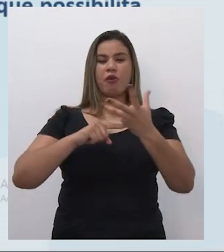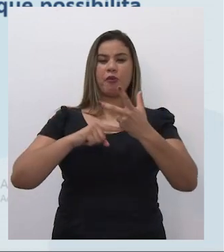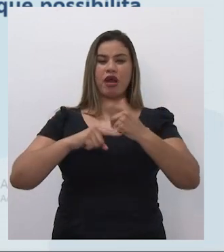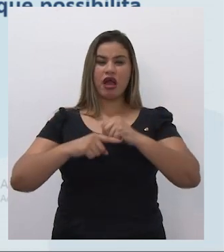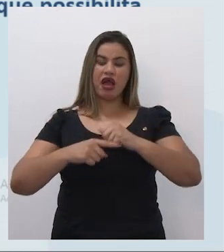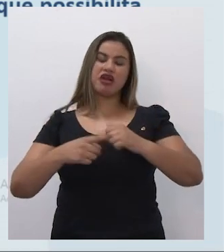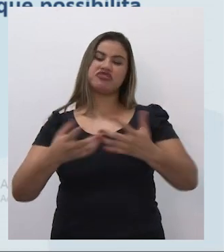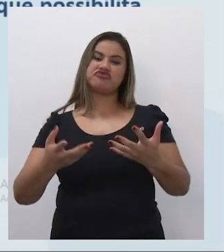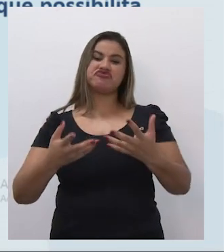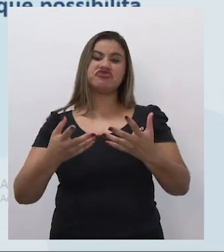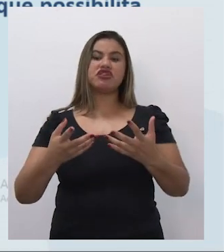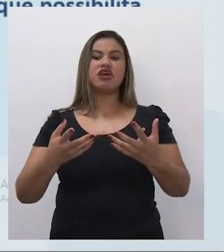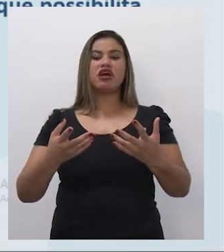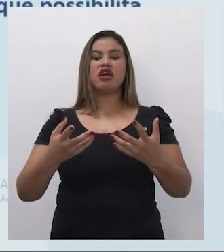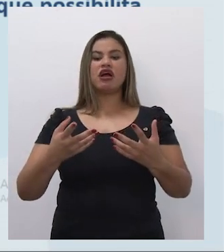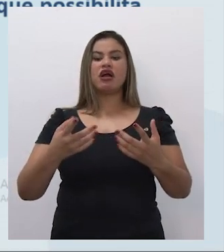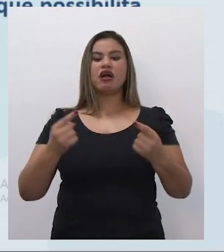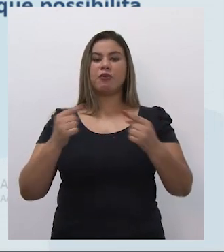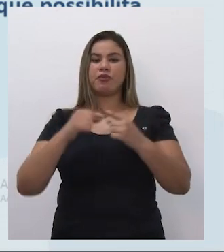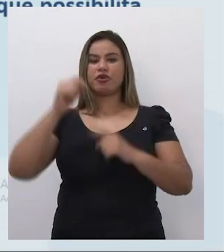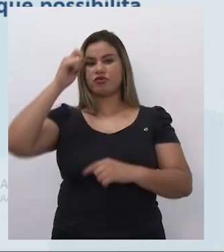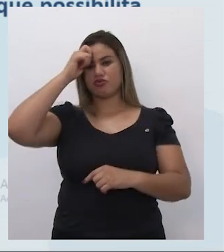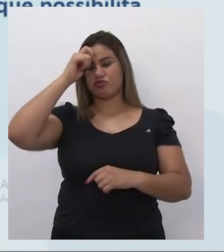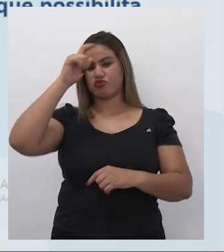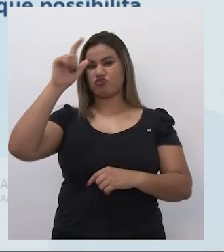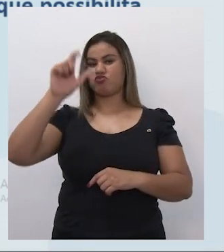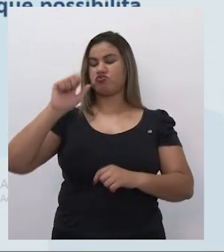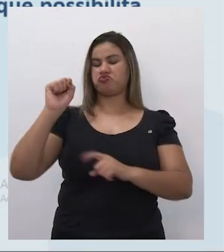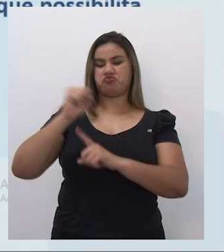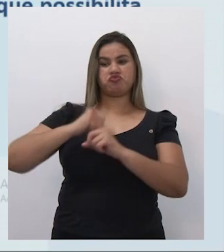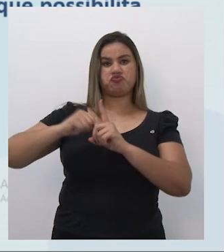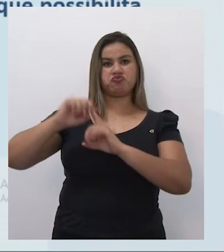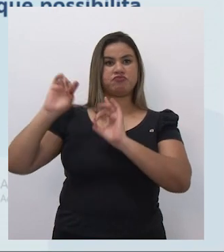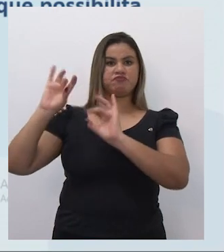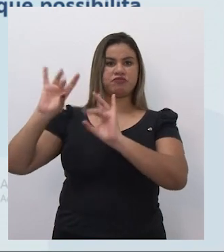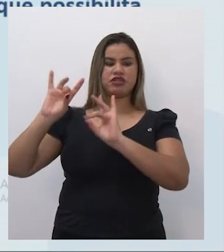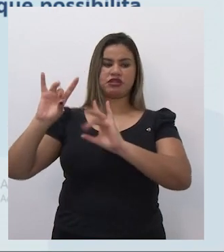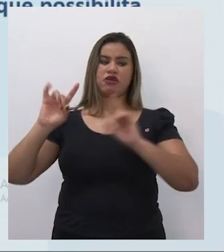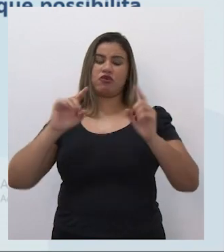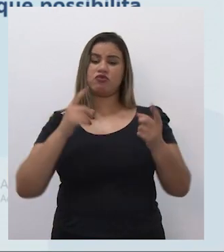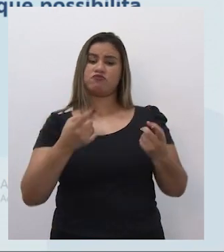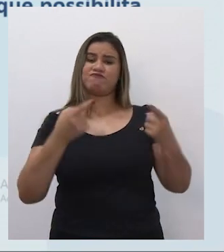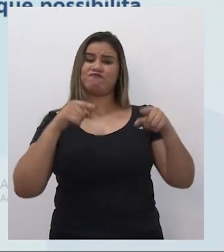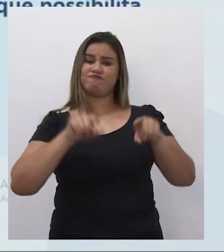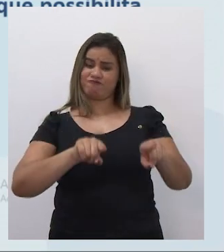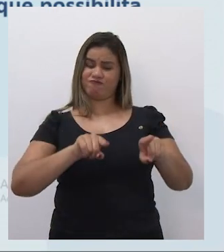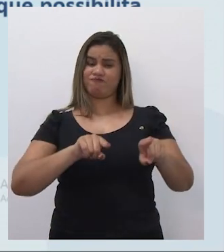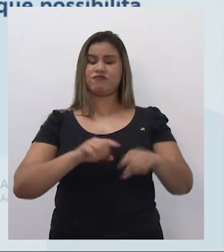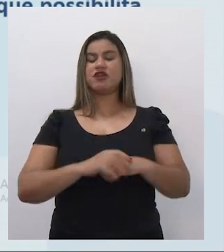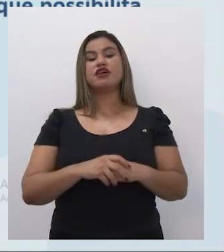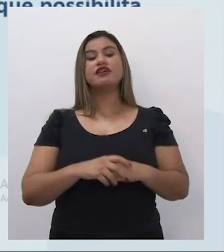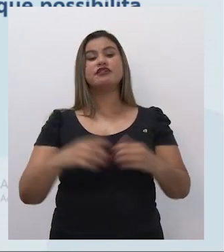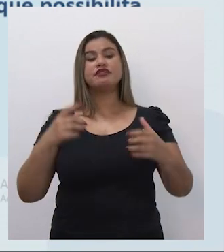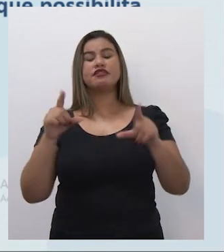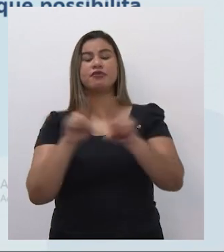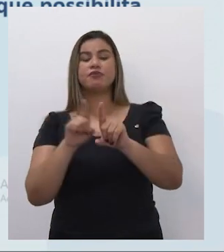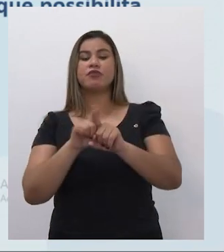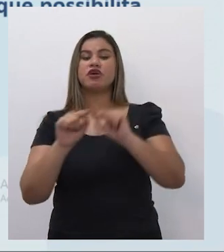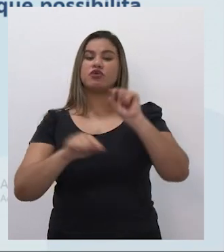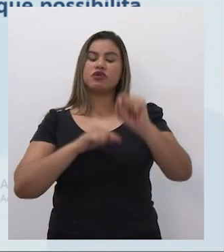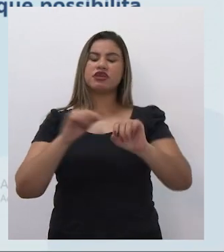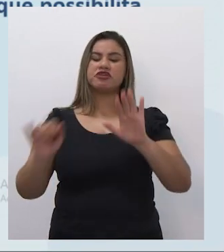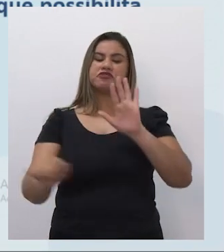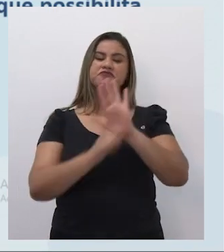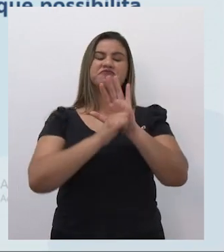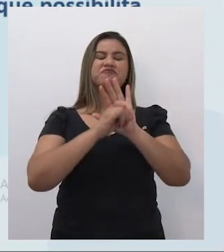convenções reconhecidas como a cultura valorizada socialmente e, ao mesmo tempo, uma expressão que possibilita a construção de uma